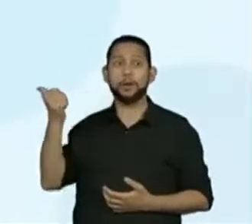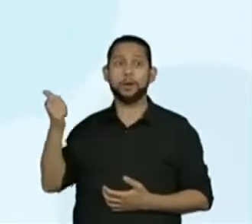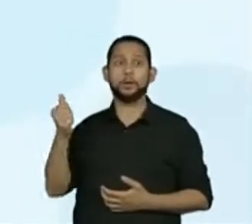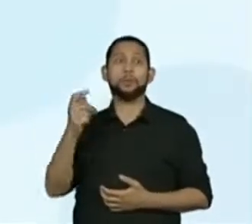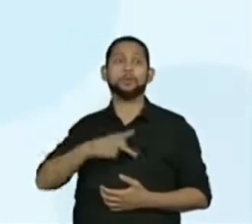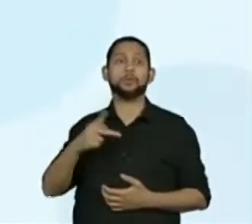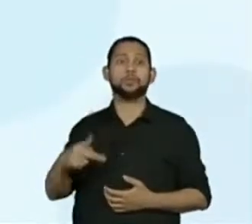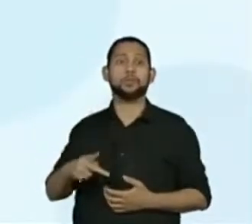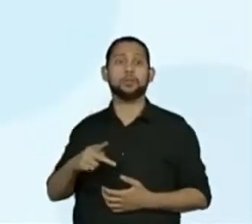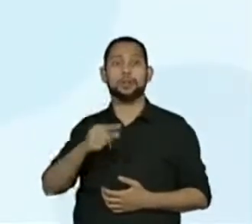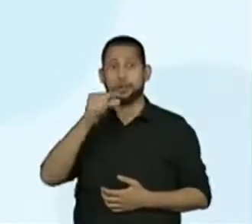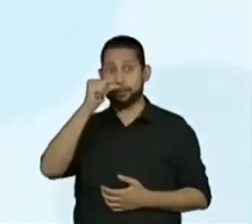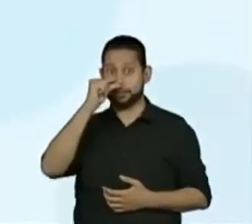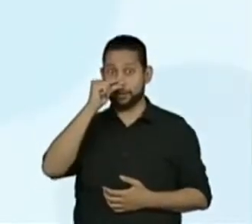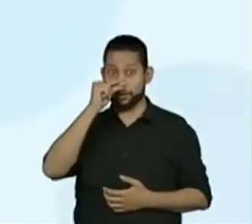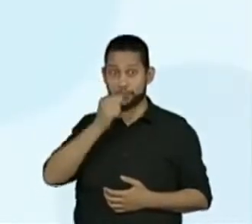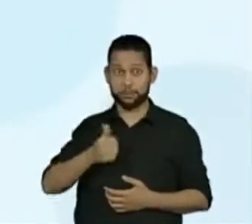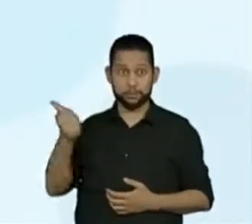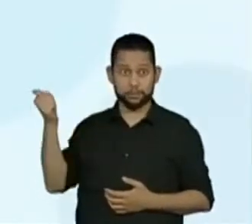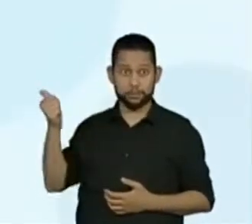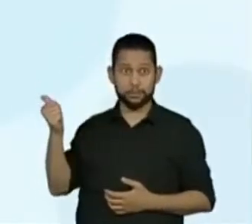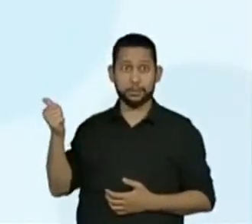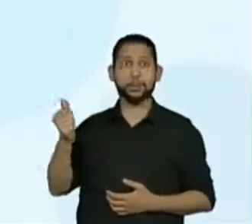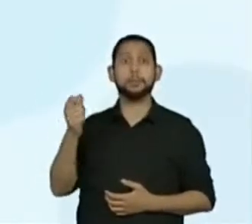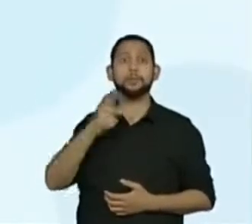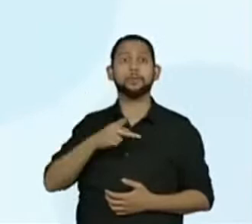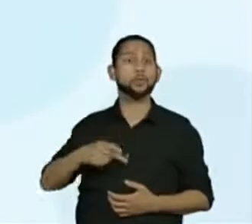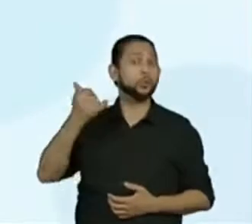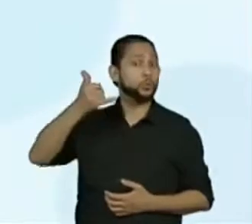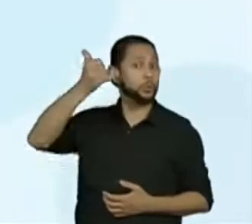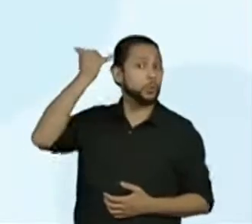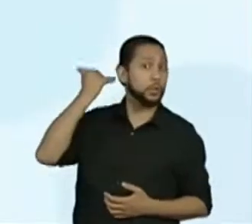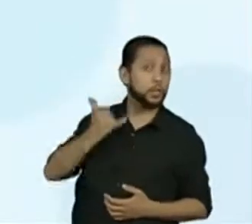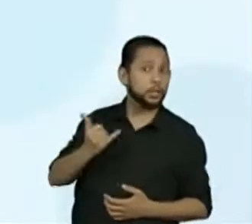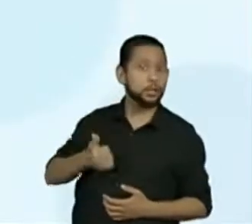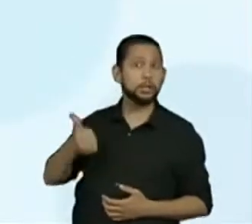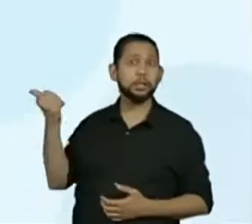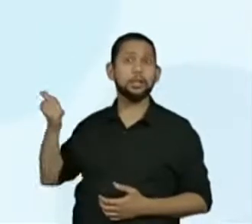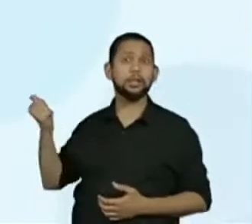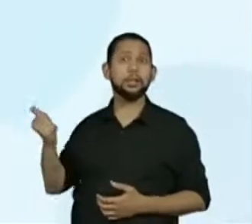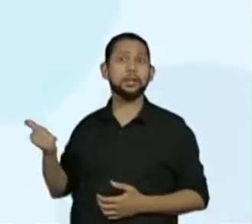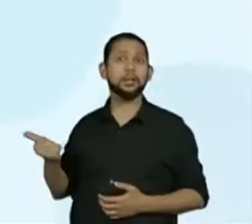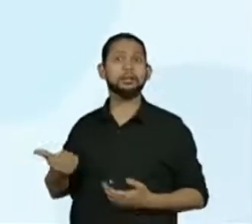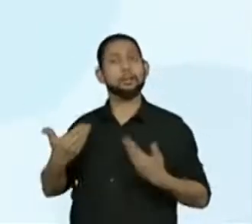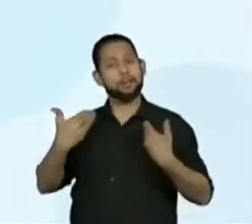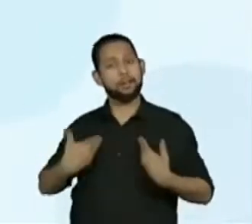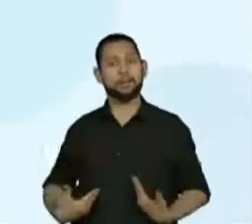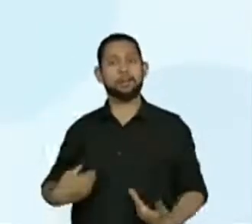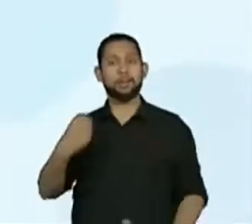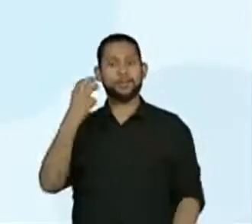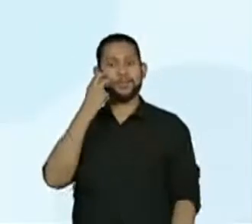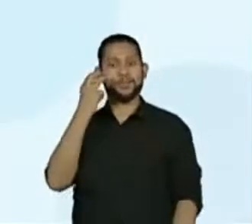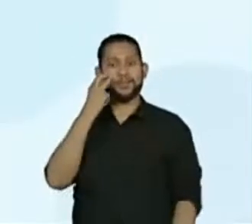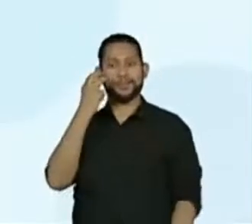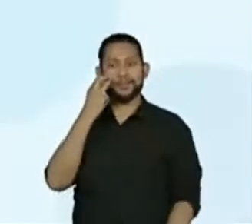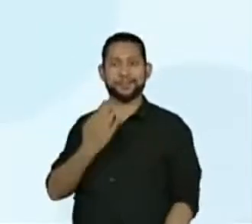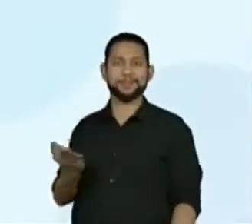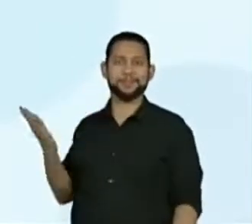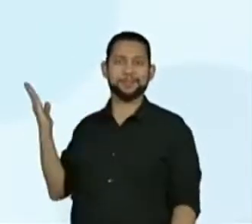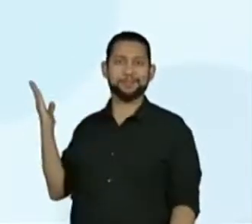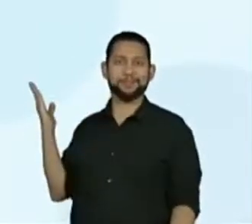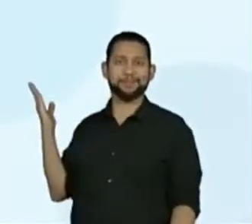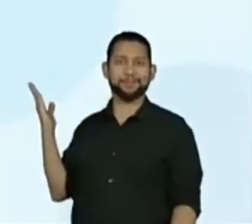professora Ana Paula professora Juliana e eu